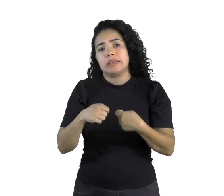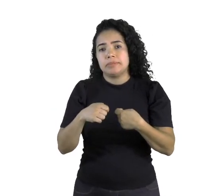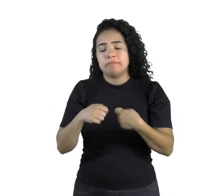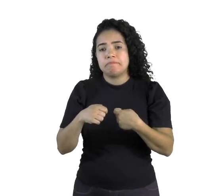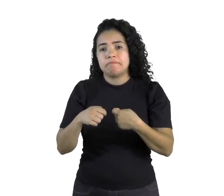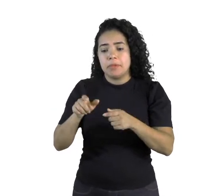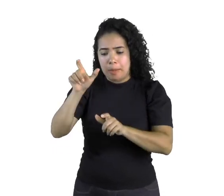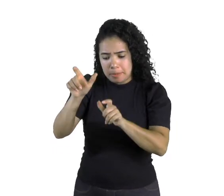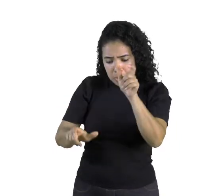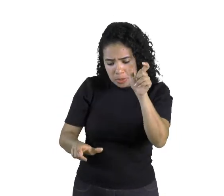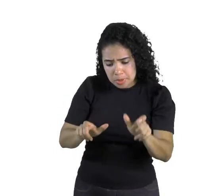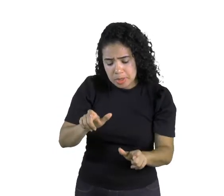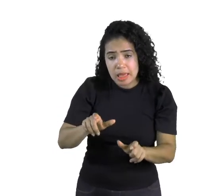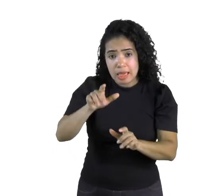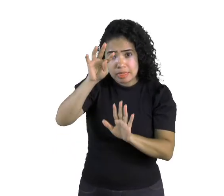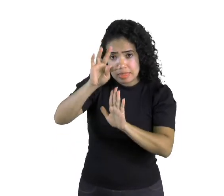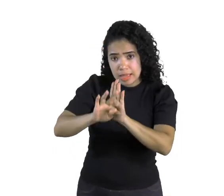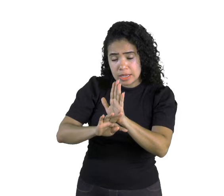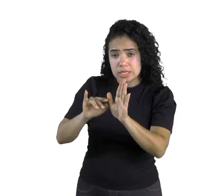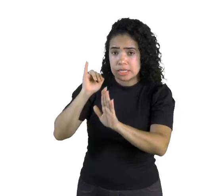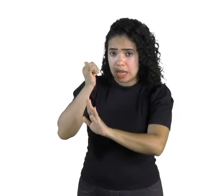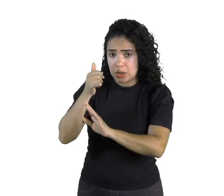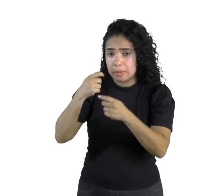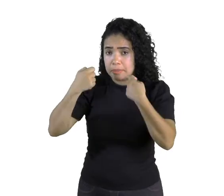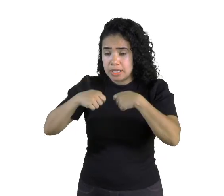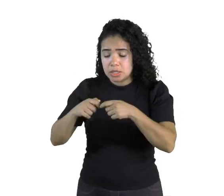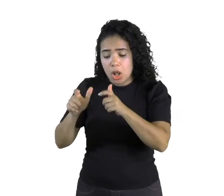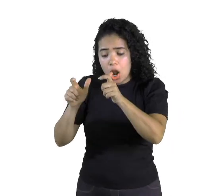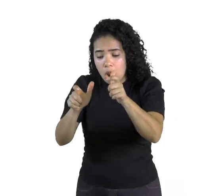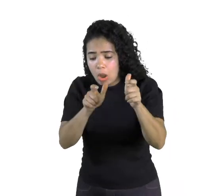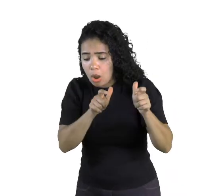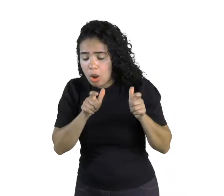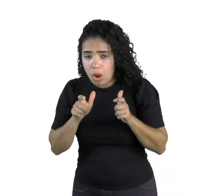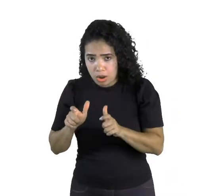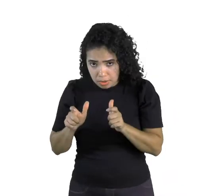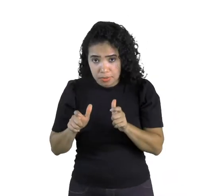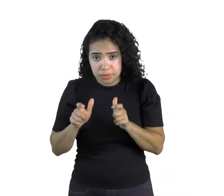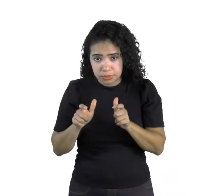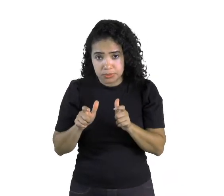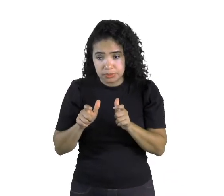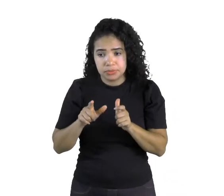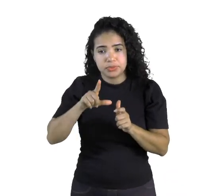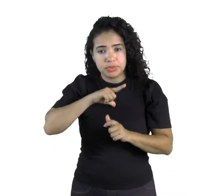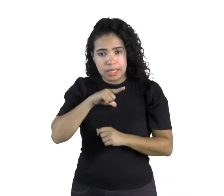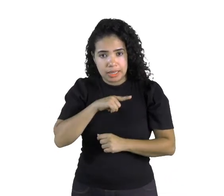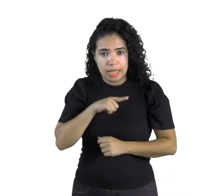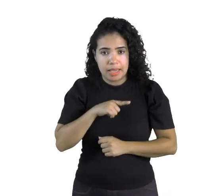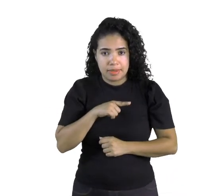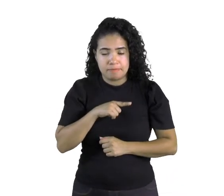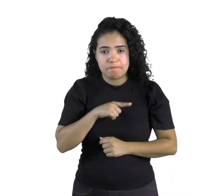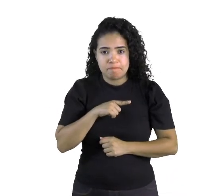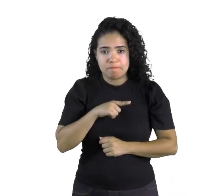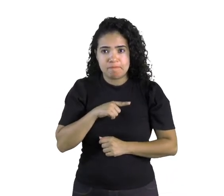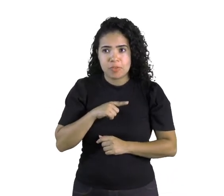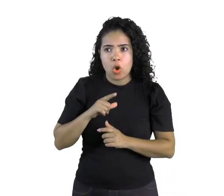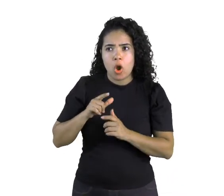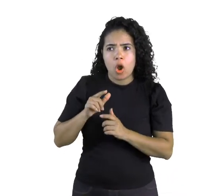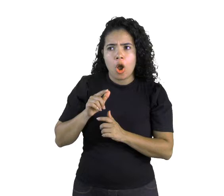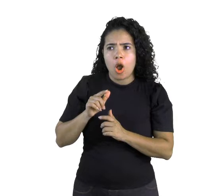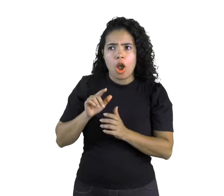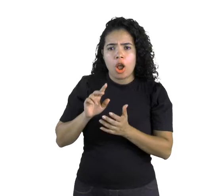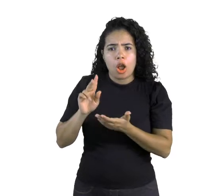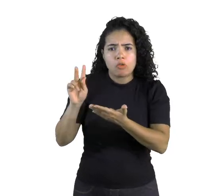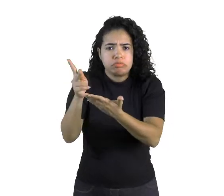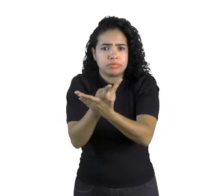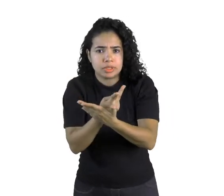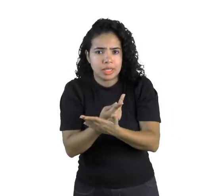texto narrativo tem que ter personagens, lugar onde ocorrem os fatos, o tempo em que